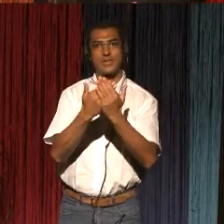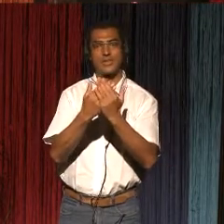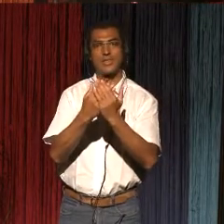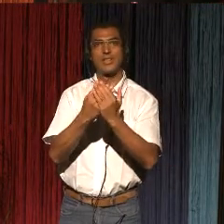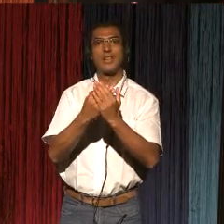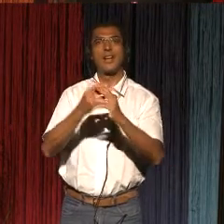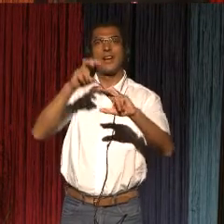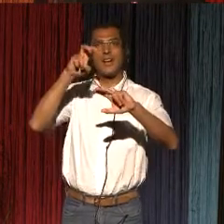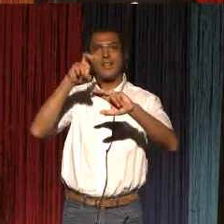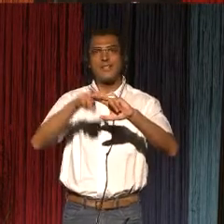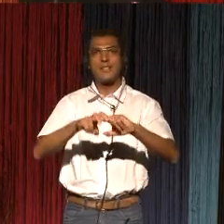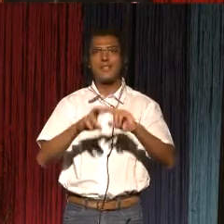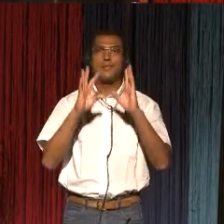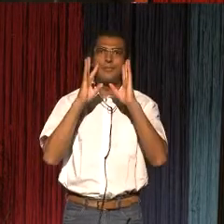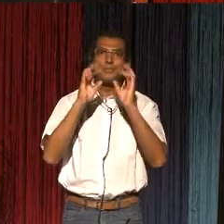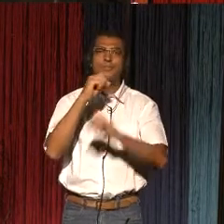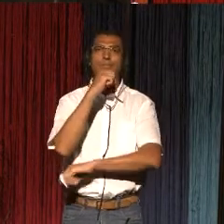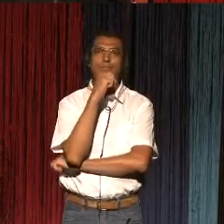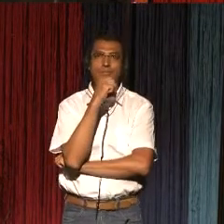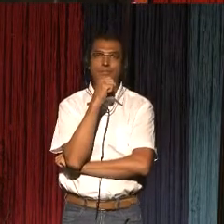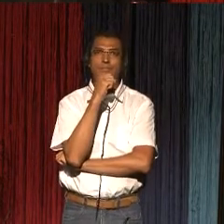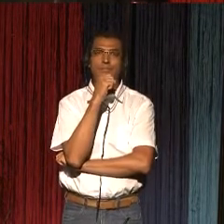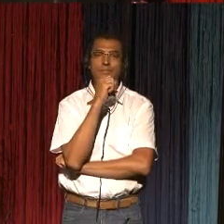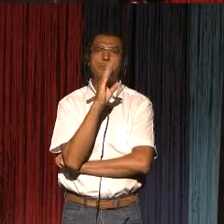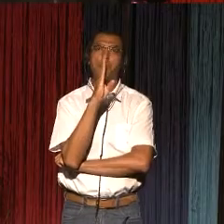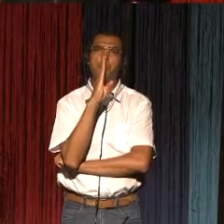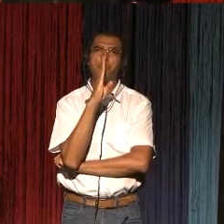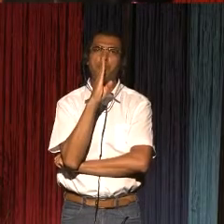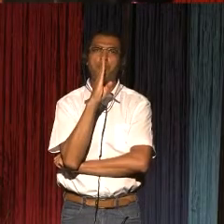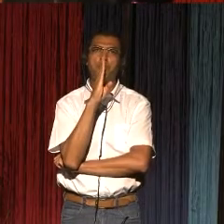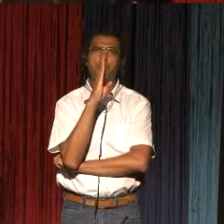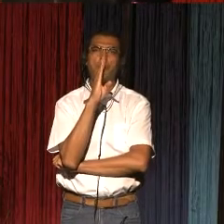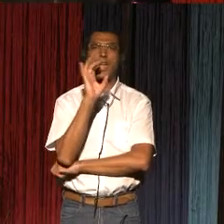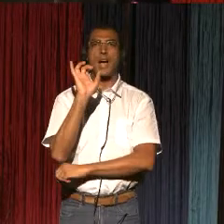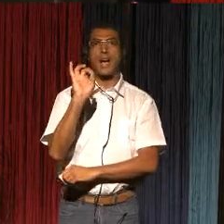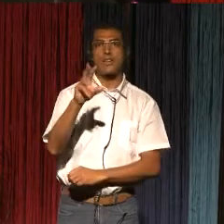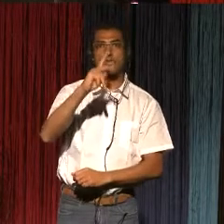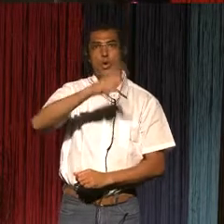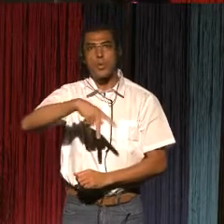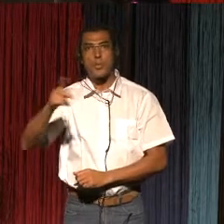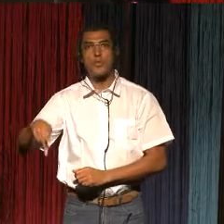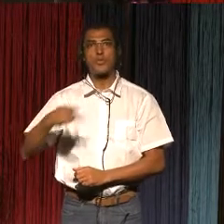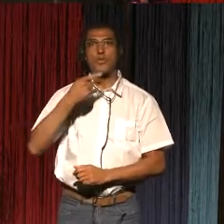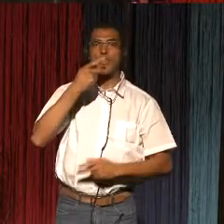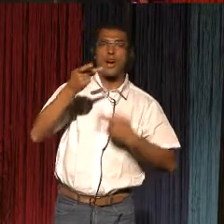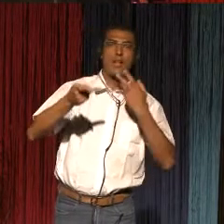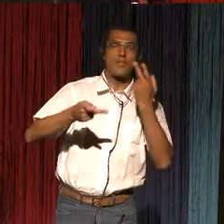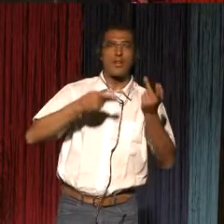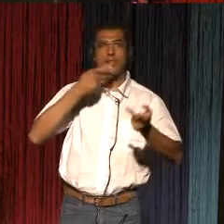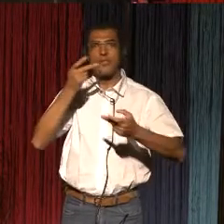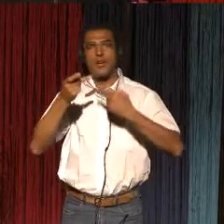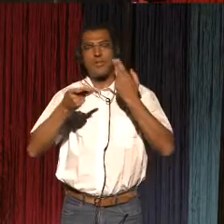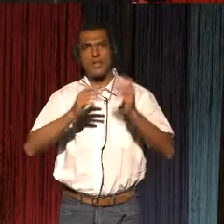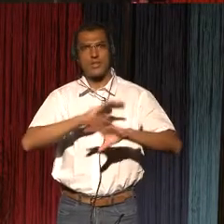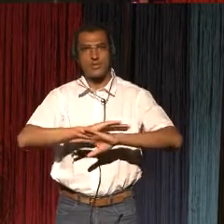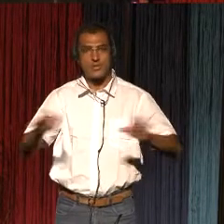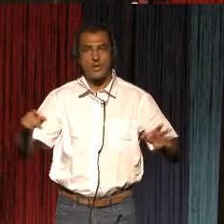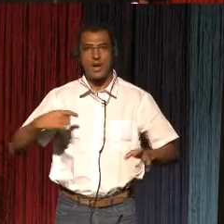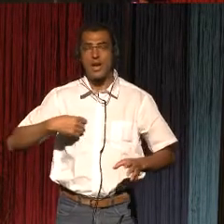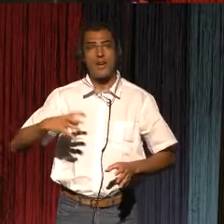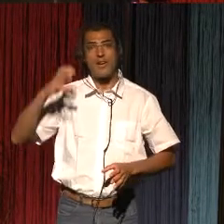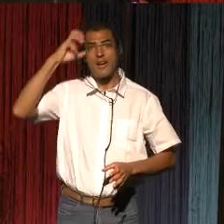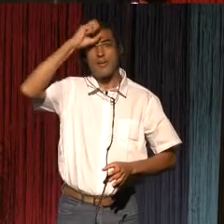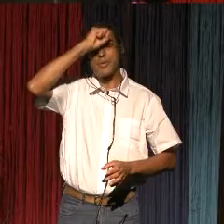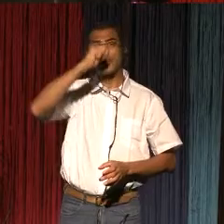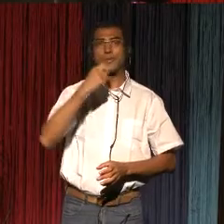passivamente ouvindo, e o professor está aprendendo. Isso não faz sentido. Não, o aluno é que tem que usar e aprender aquilo. A